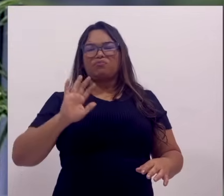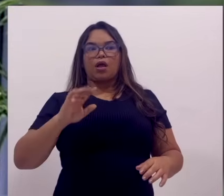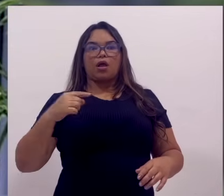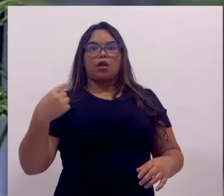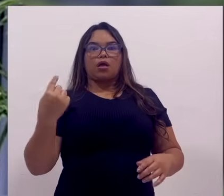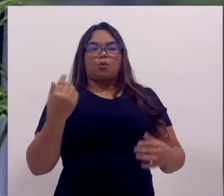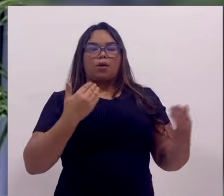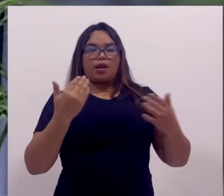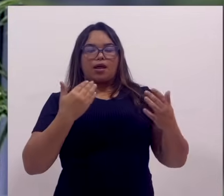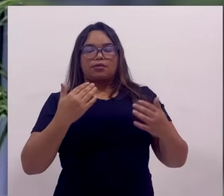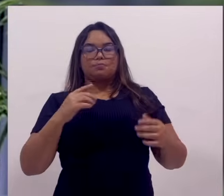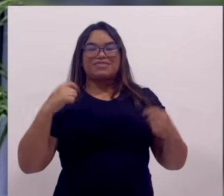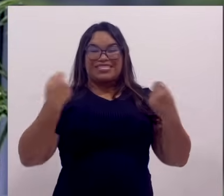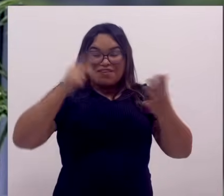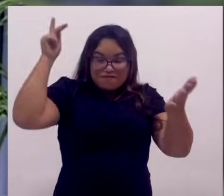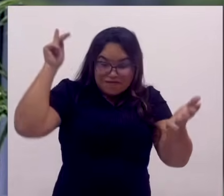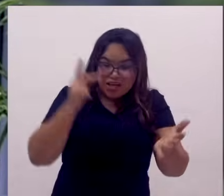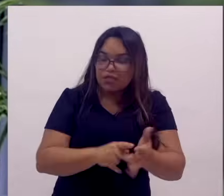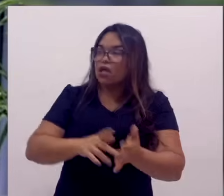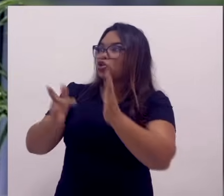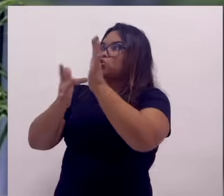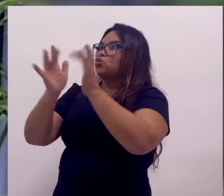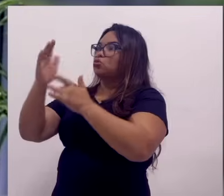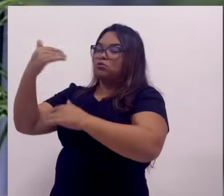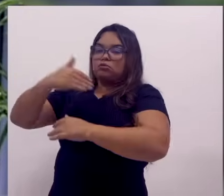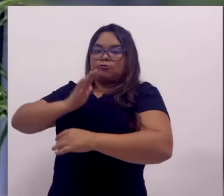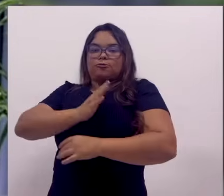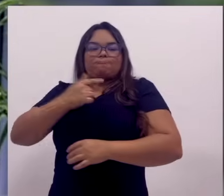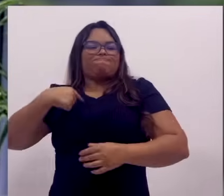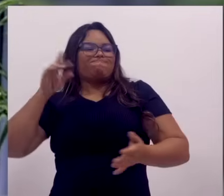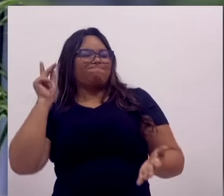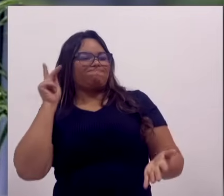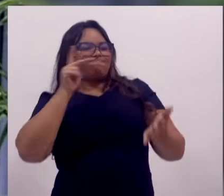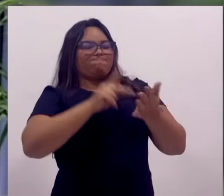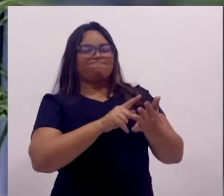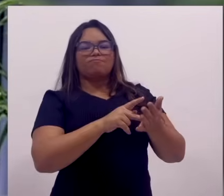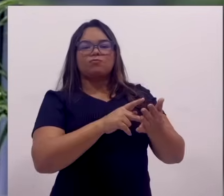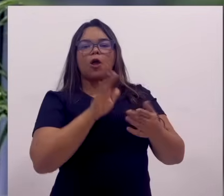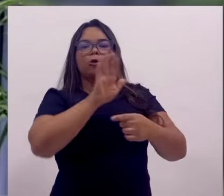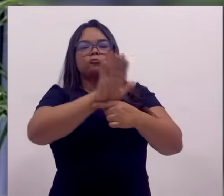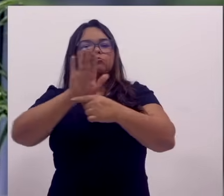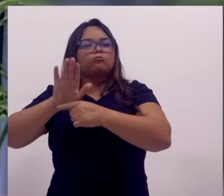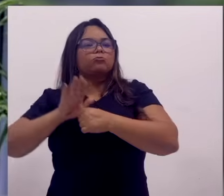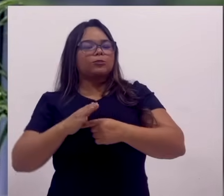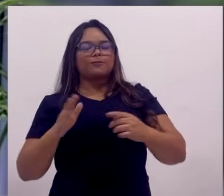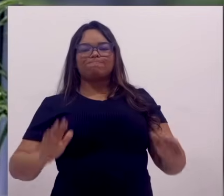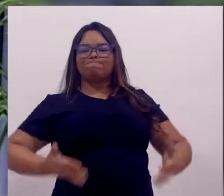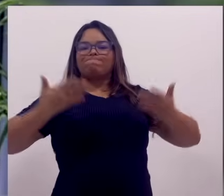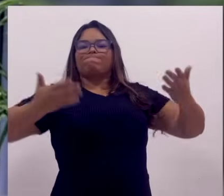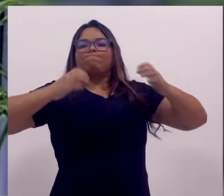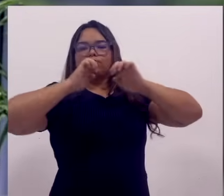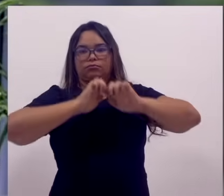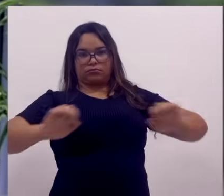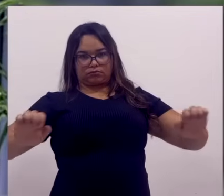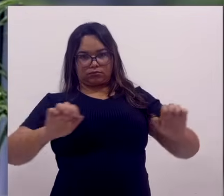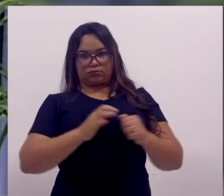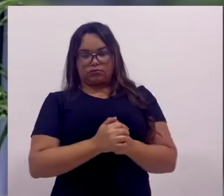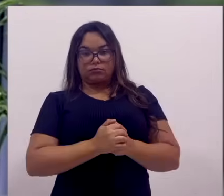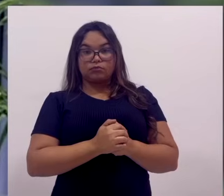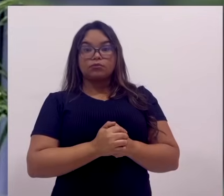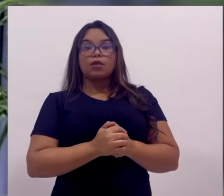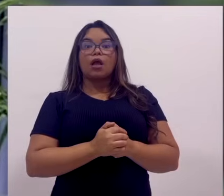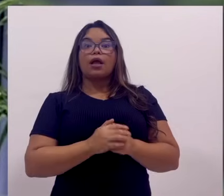como símbolos que retinem, precisamos encontrar a Jesus e aplicá-lo ao nosso coração. Nas próximas palestras, nós